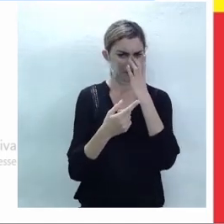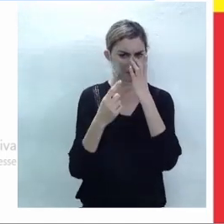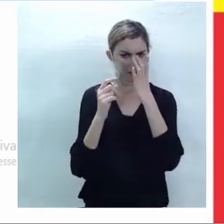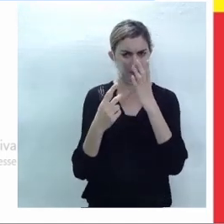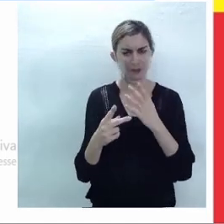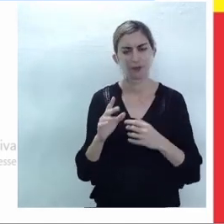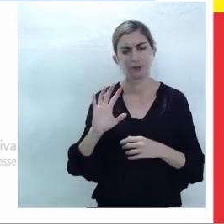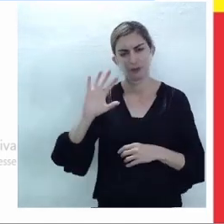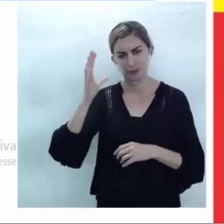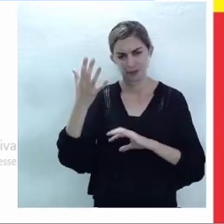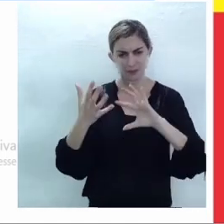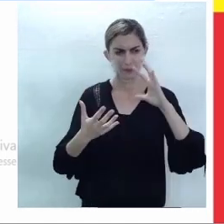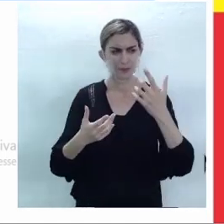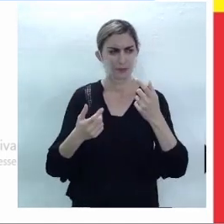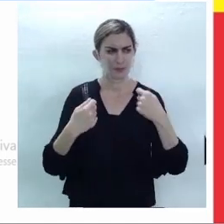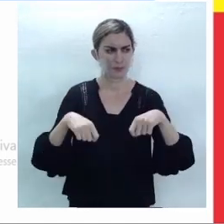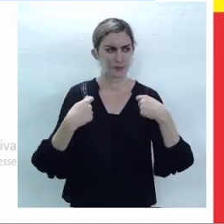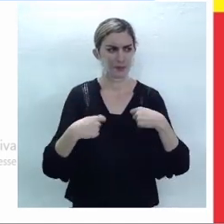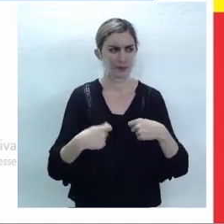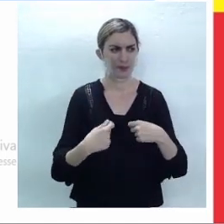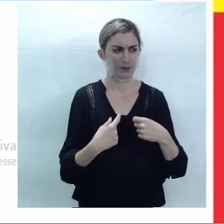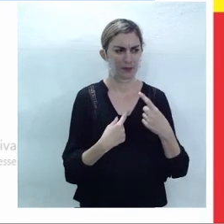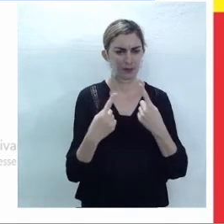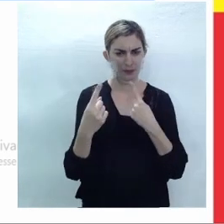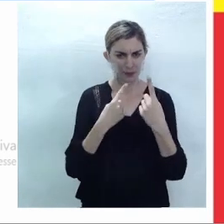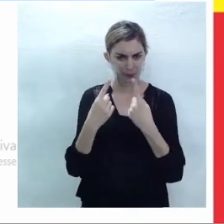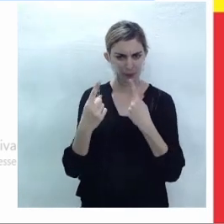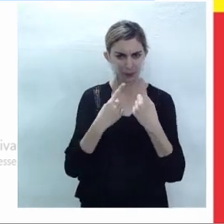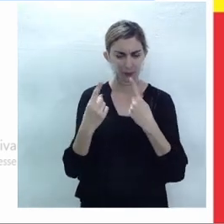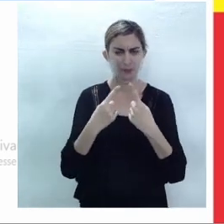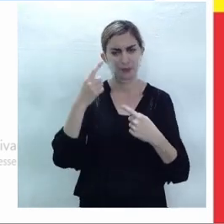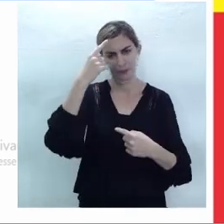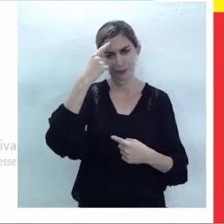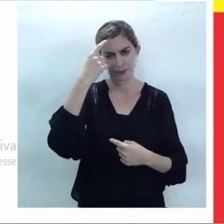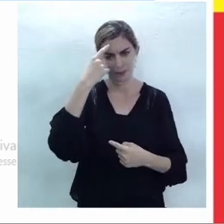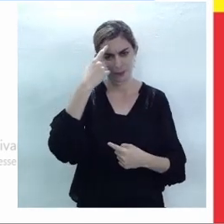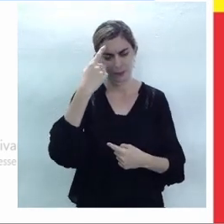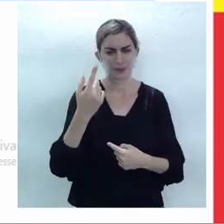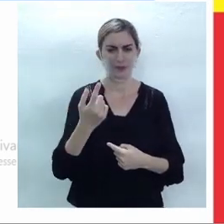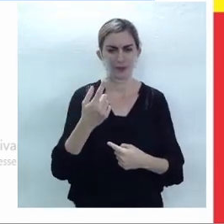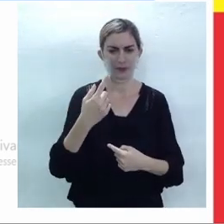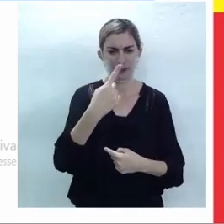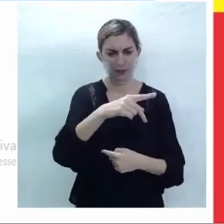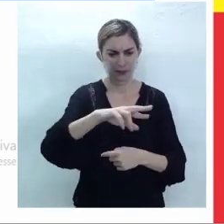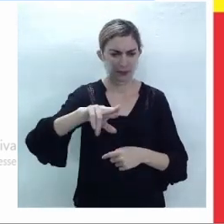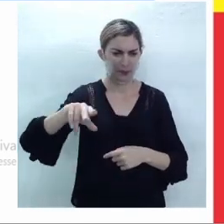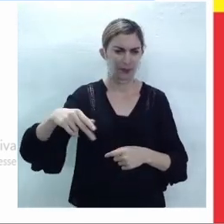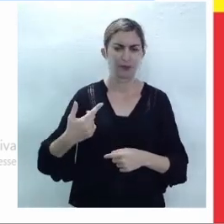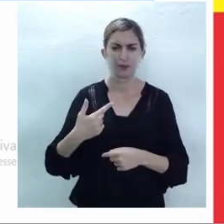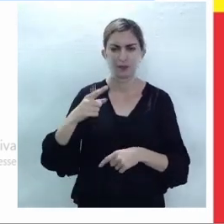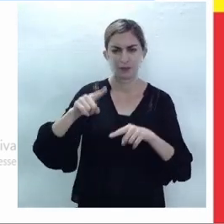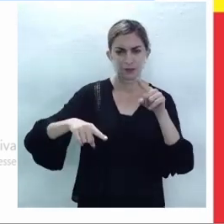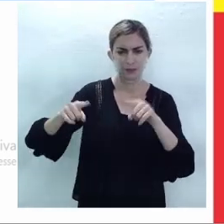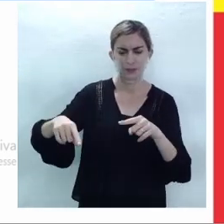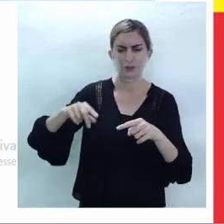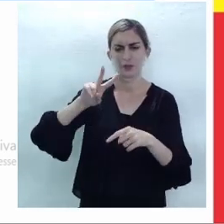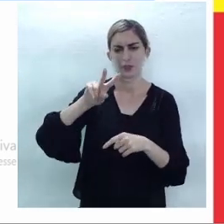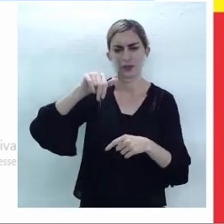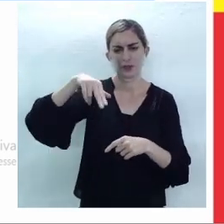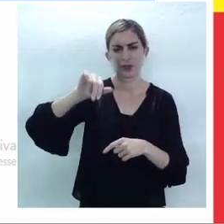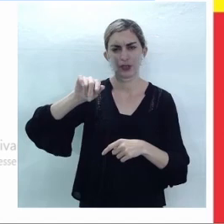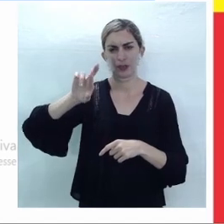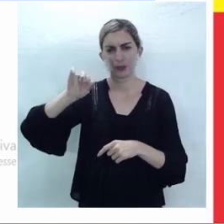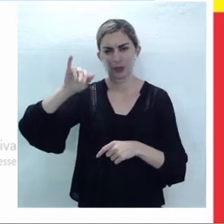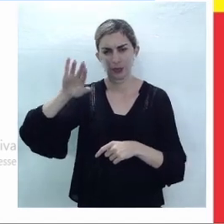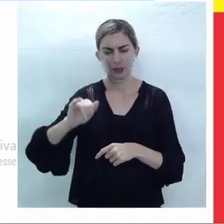que isso ocorra, é preciso que os interlocutores tenham consciência dos seus limites e a